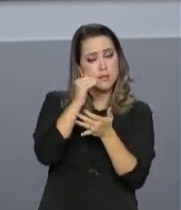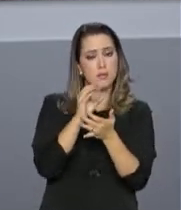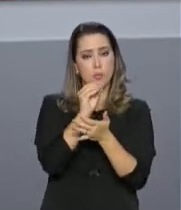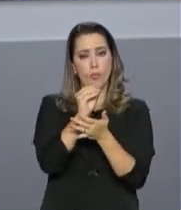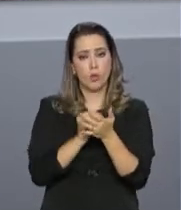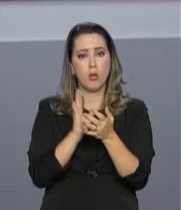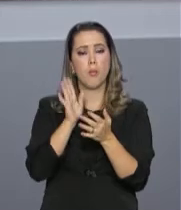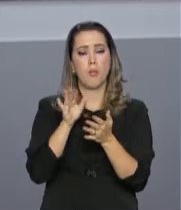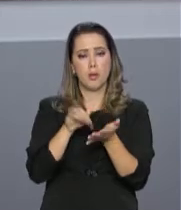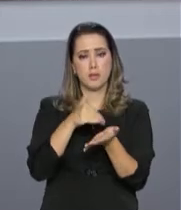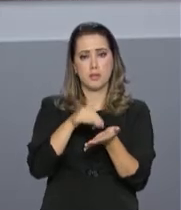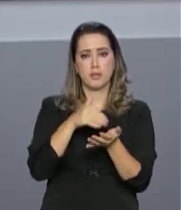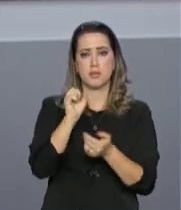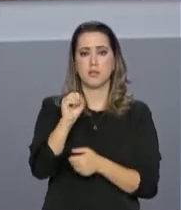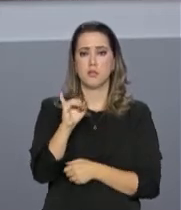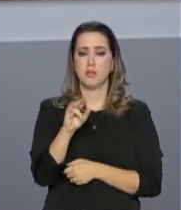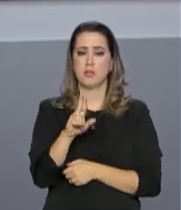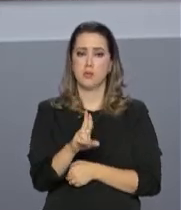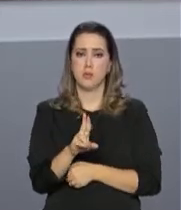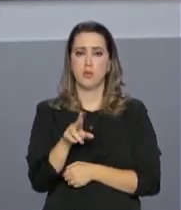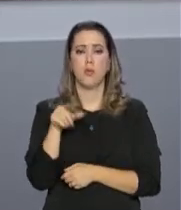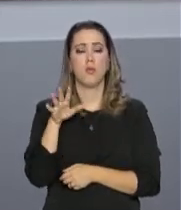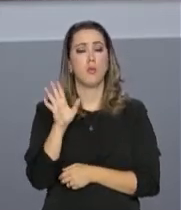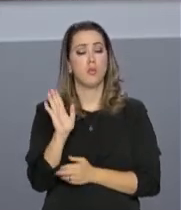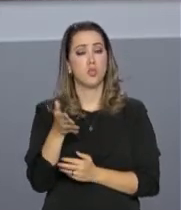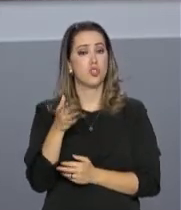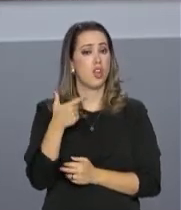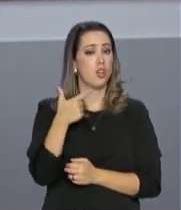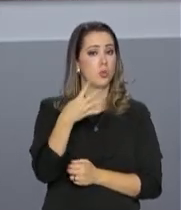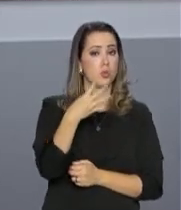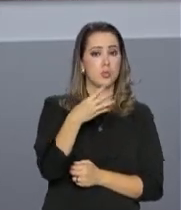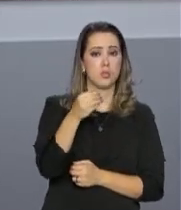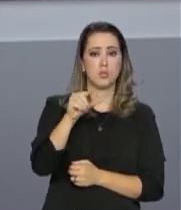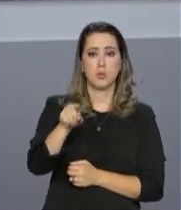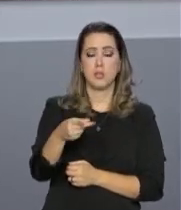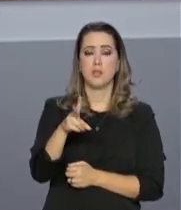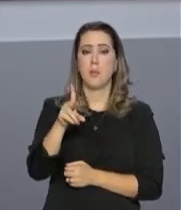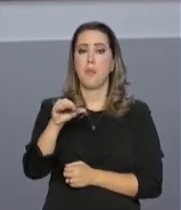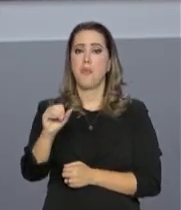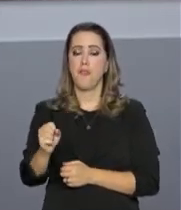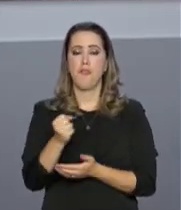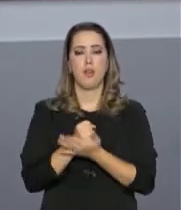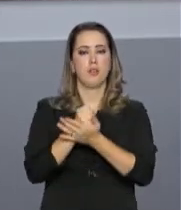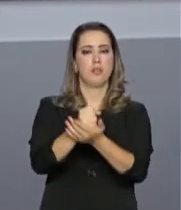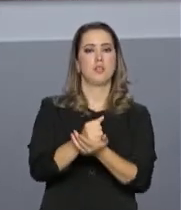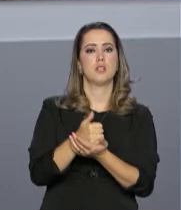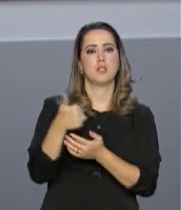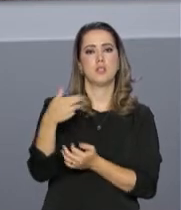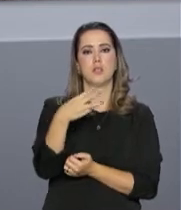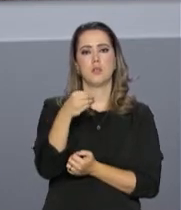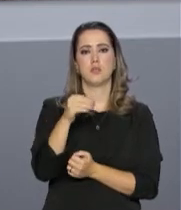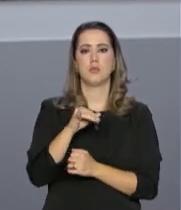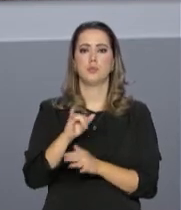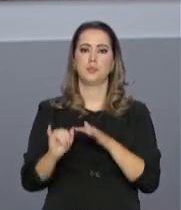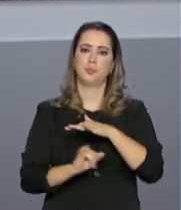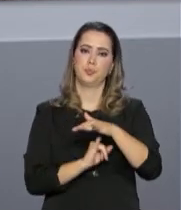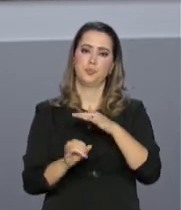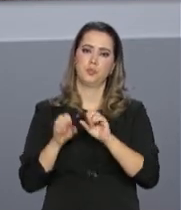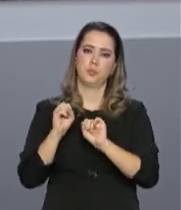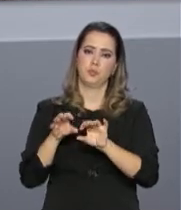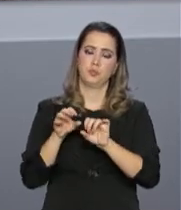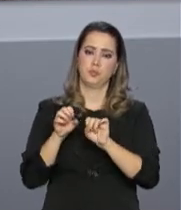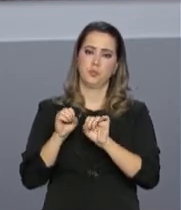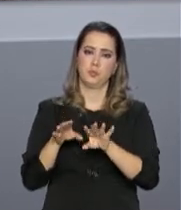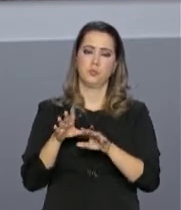de seleção unificada ao todo quase 240 mil vagas são oferecidas por 130 instituições